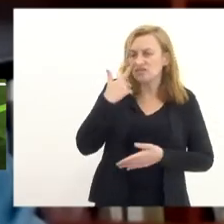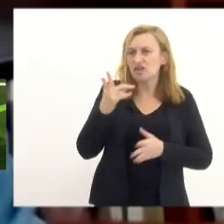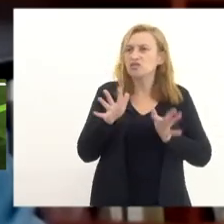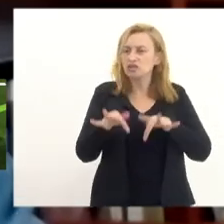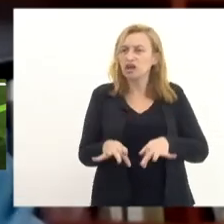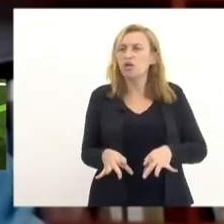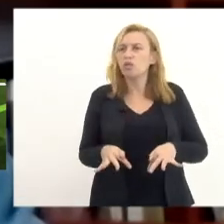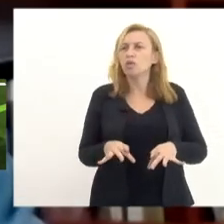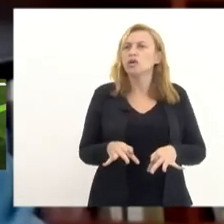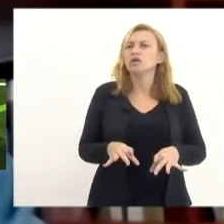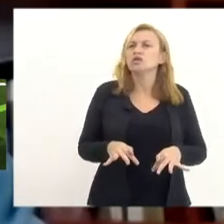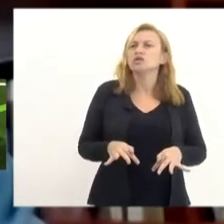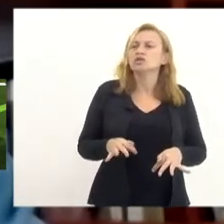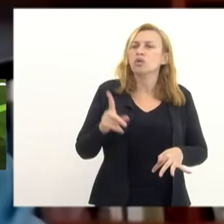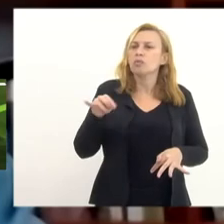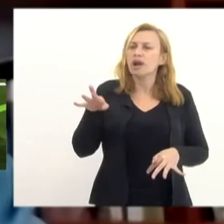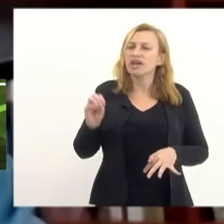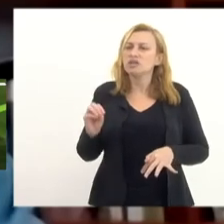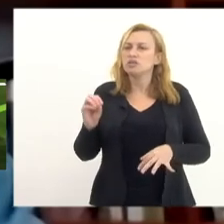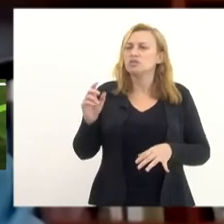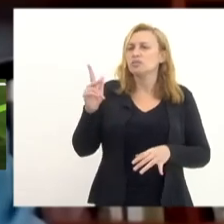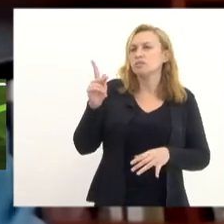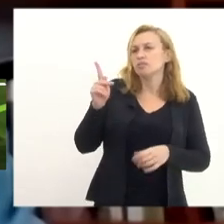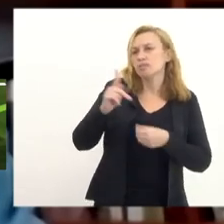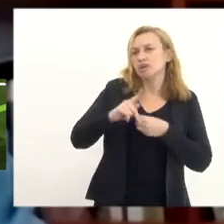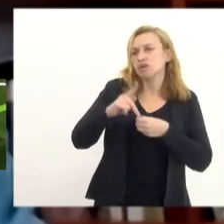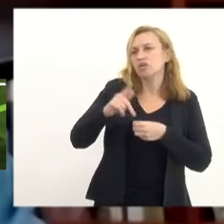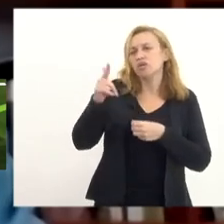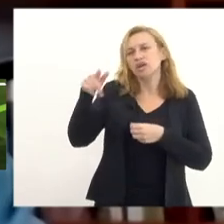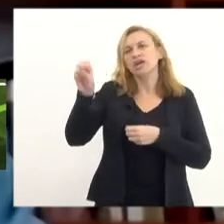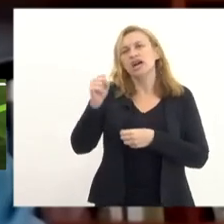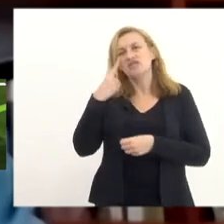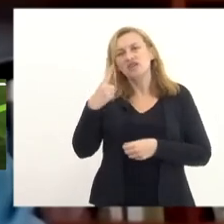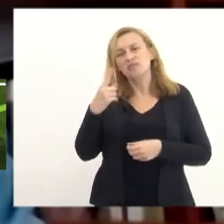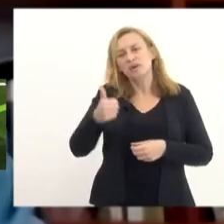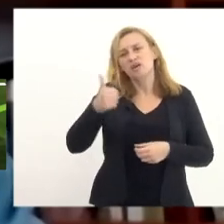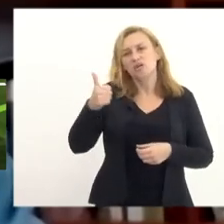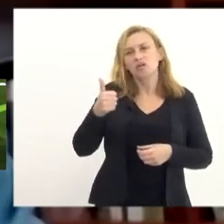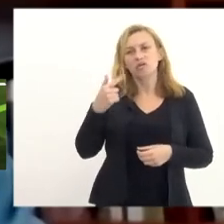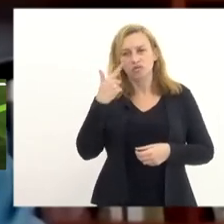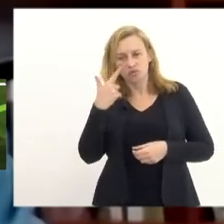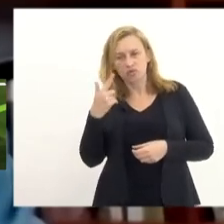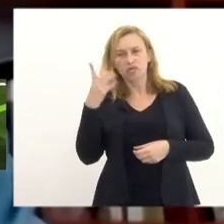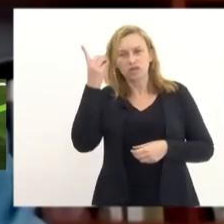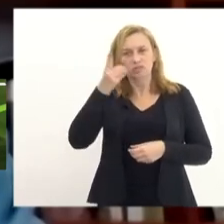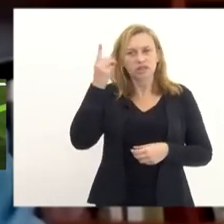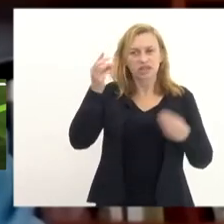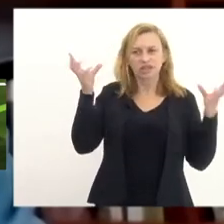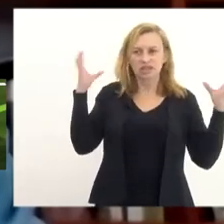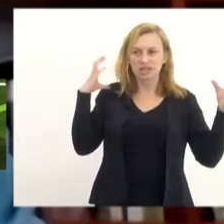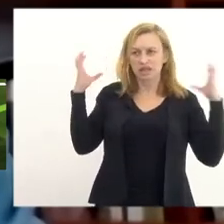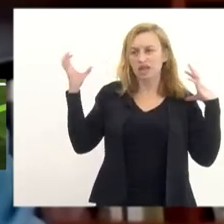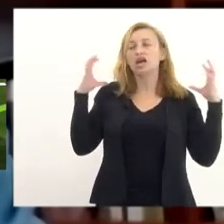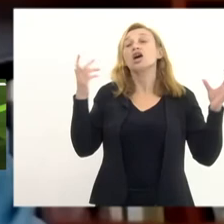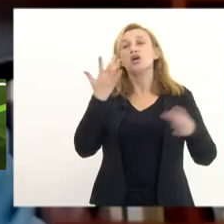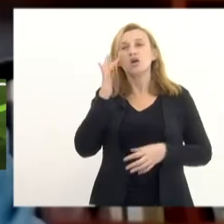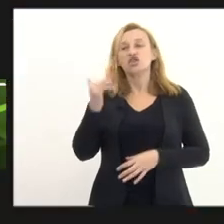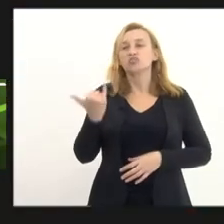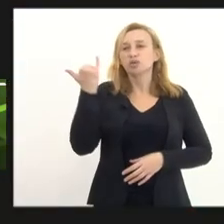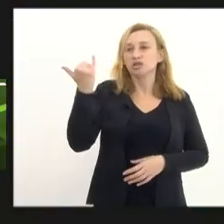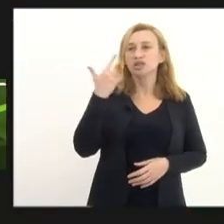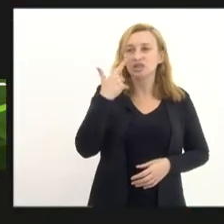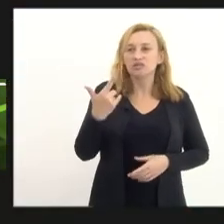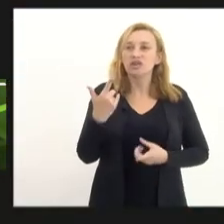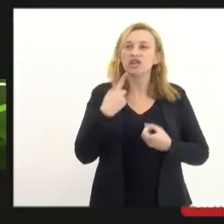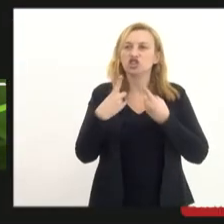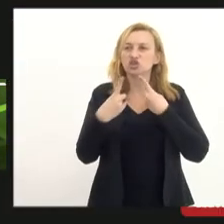são do Complexo Petróleo e Gás. Né? A gente podia estar dando uma olhada, viu, deputada Célia? Porque eu acho que vale a pena a gente